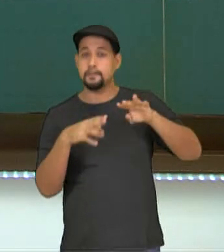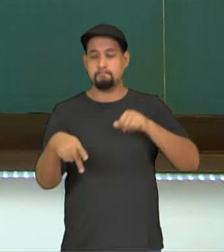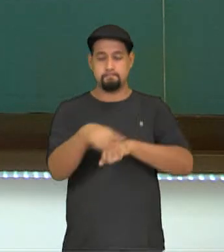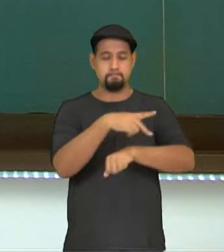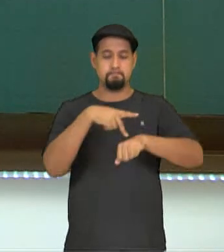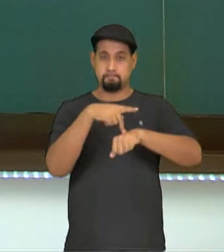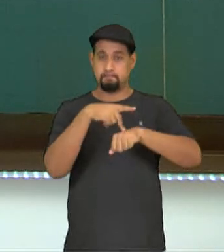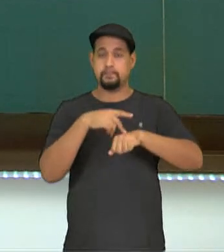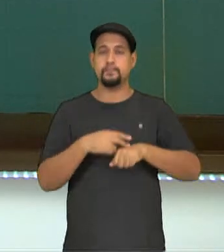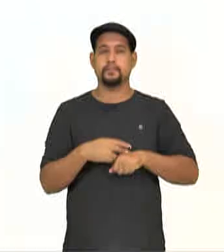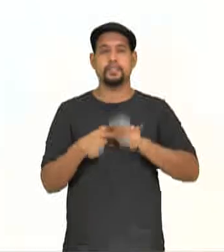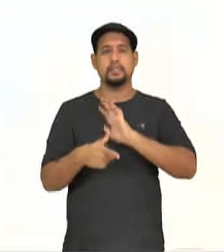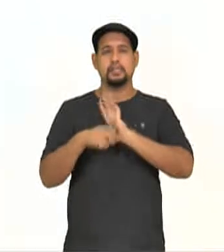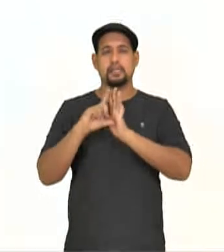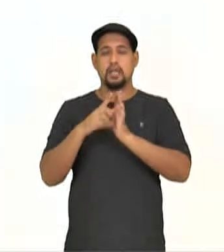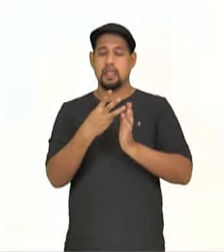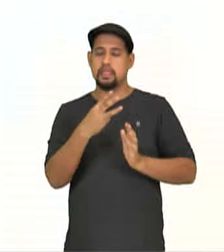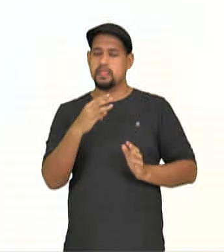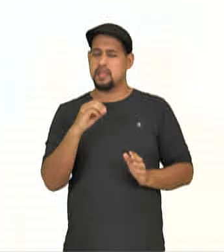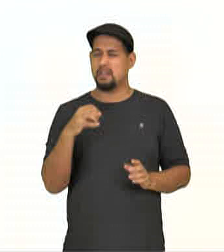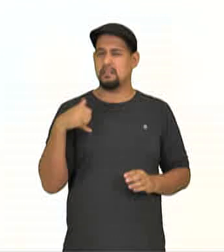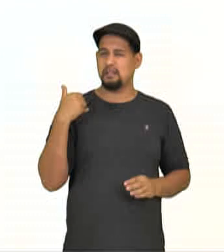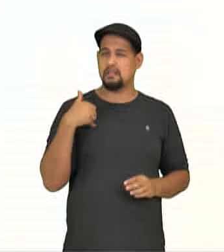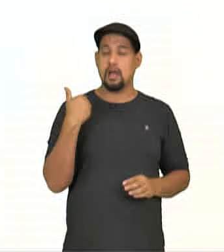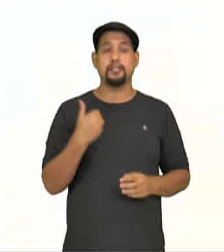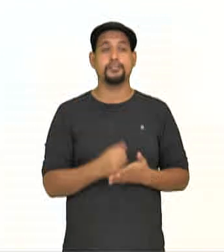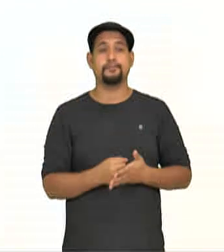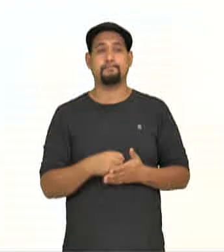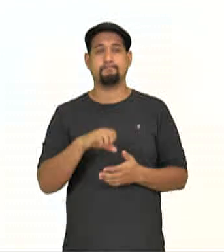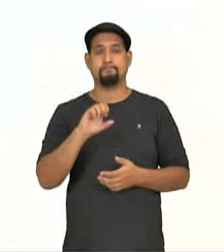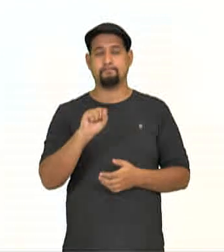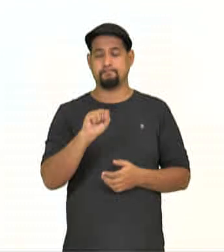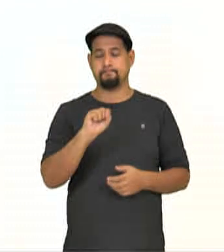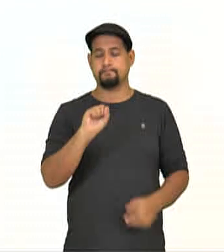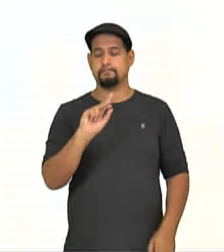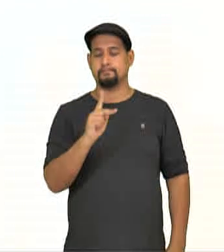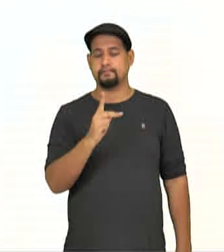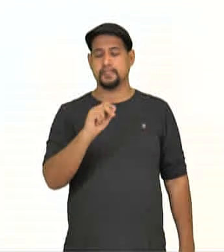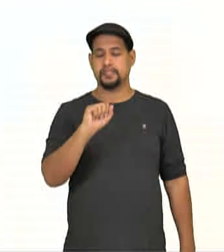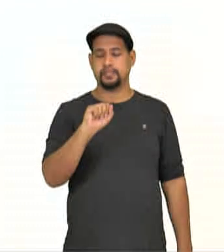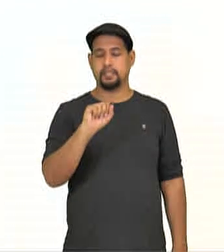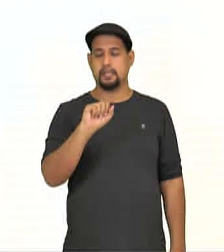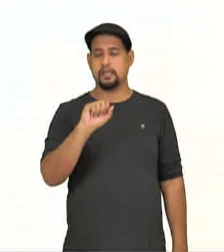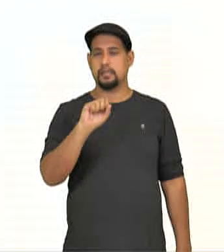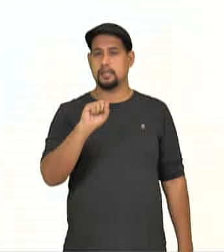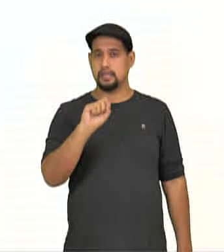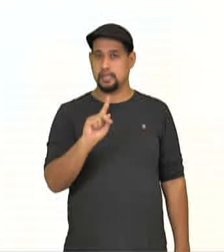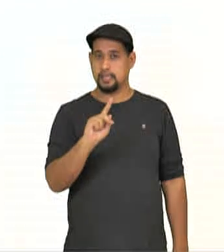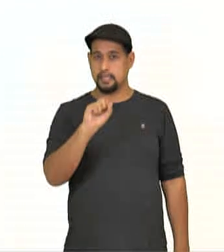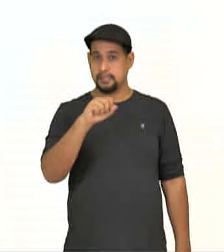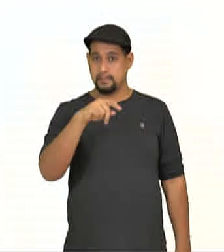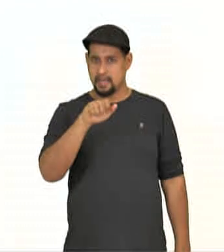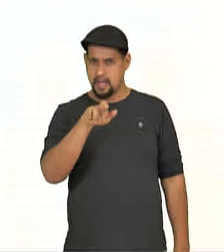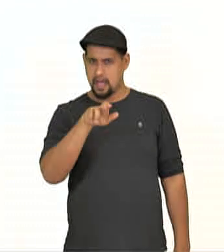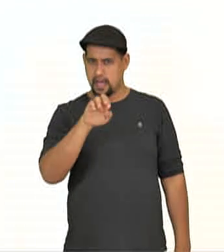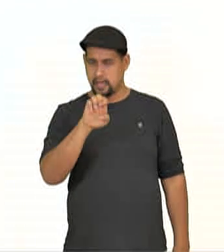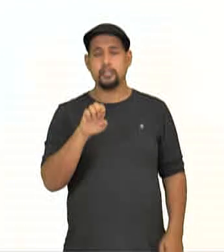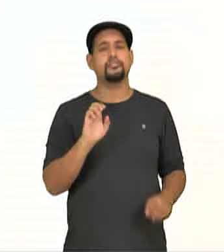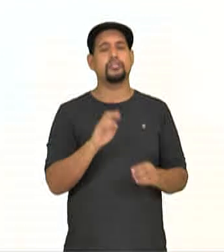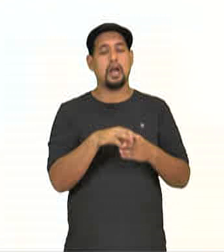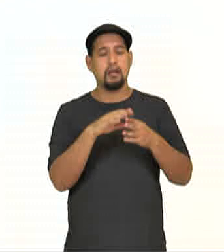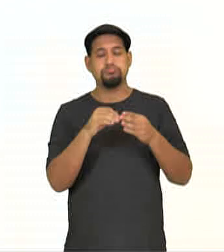ações. Antes dos 30 anos, Shakespeare já colecionava peças de teatro. Nelas, o